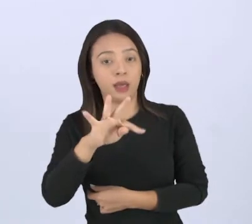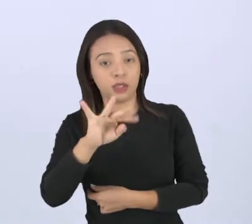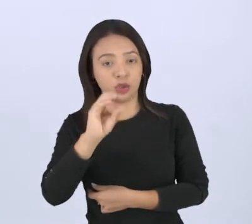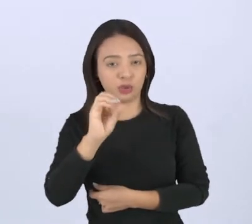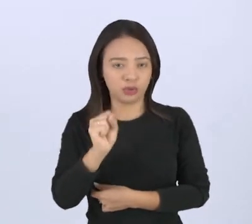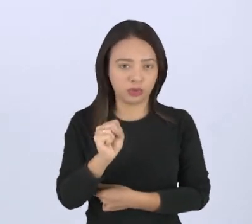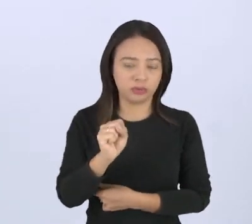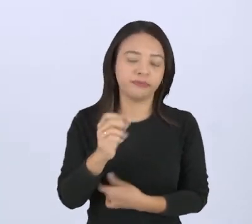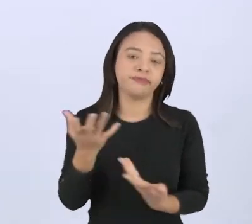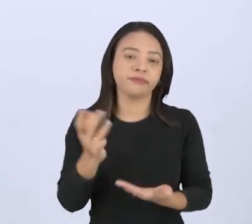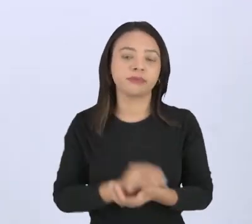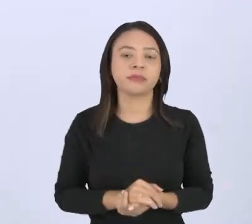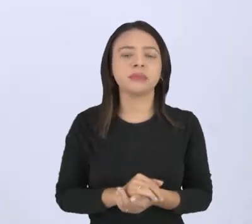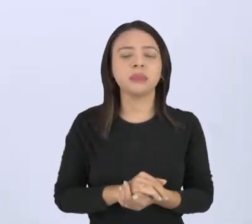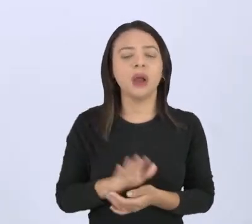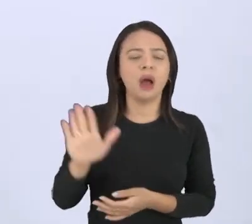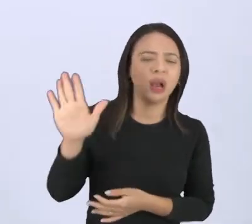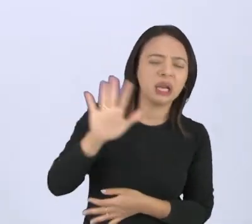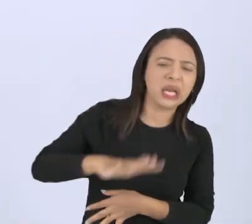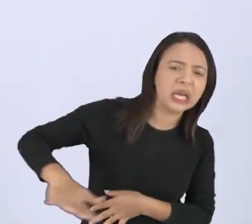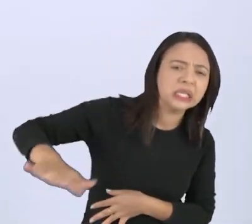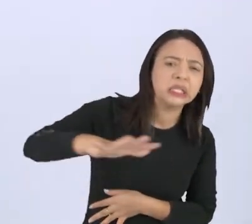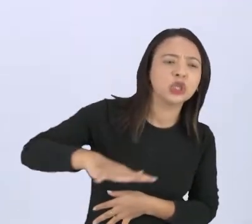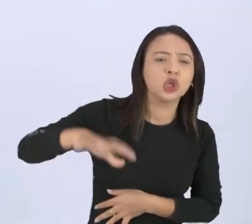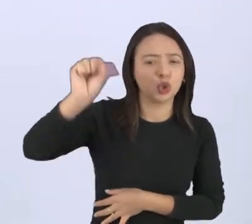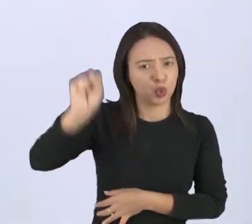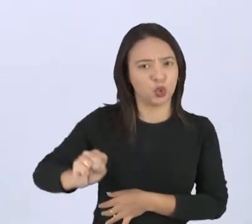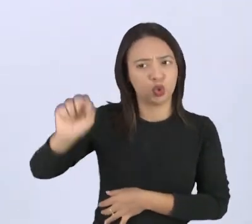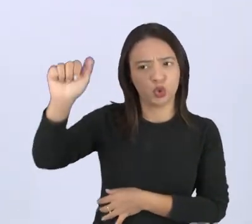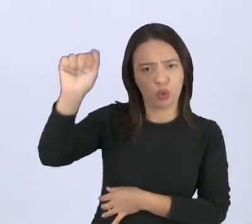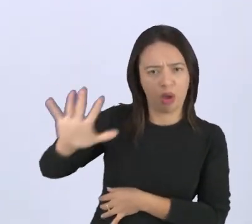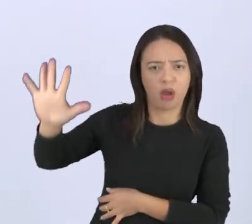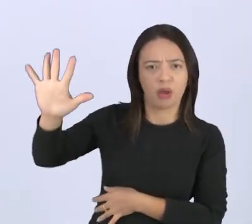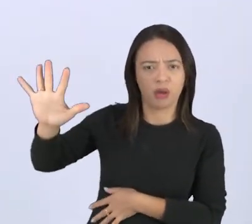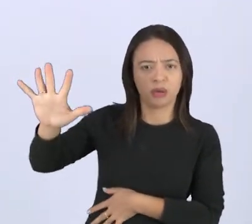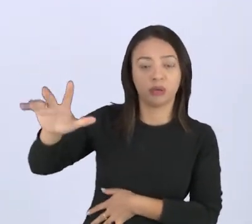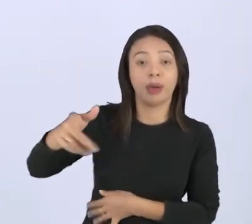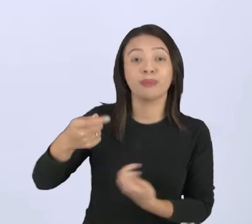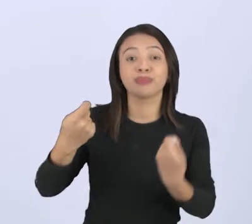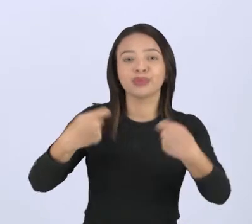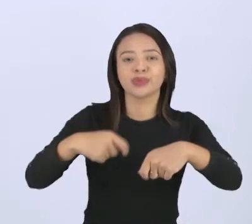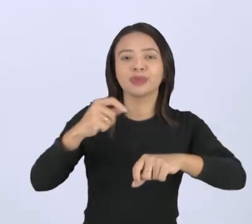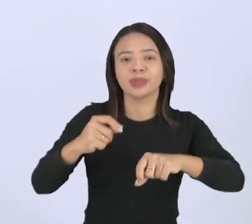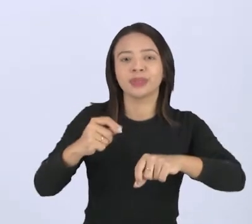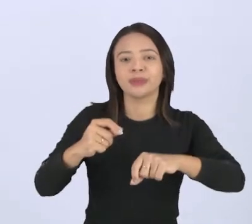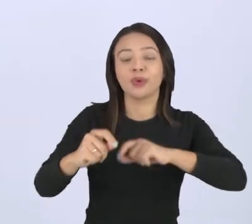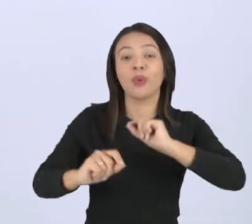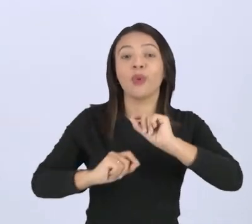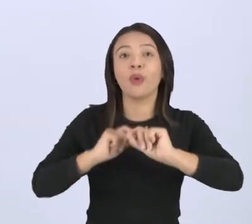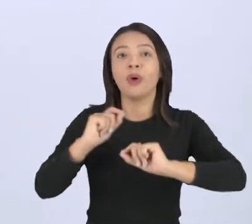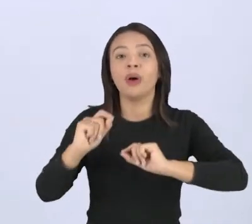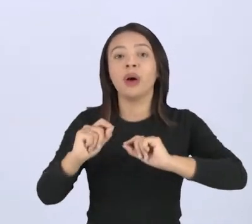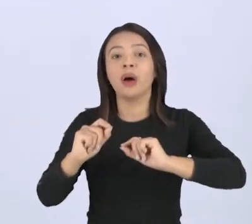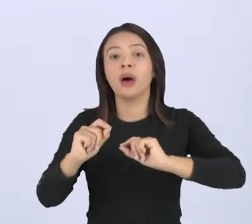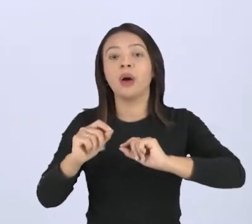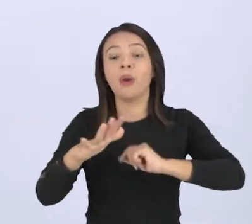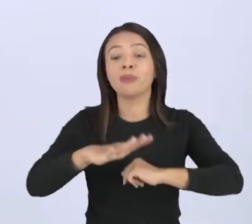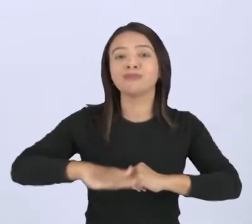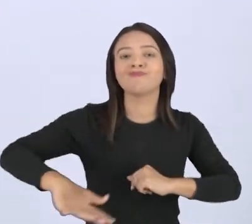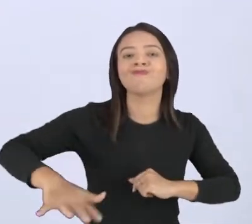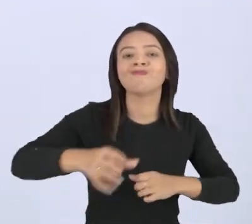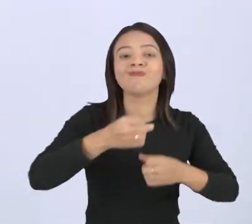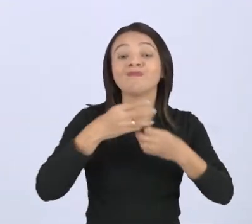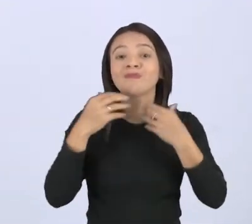do sudeste asiático. Então você consegue ter uma soma de condições fundamentais para que essas empresas consigam